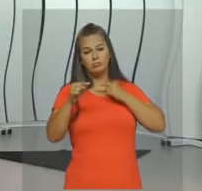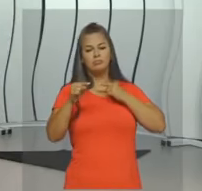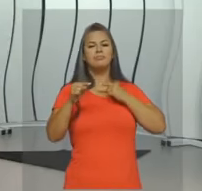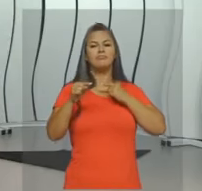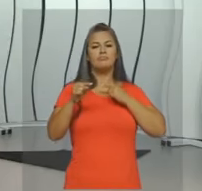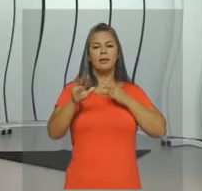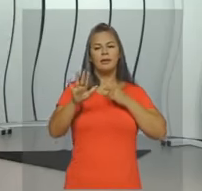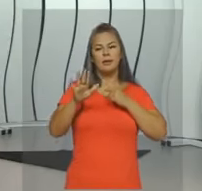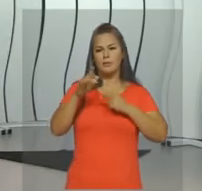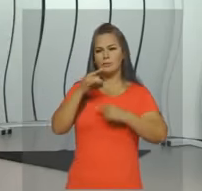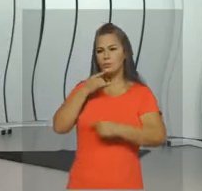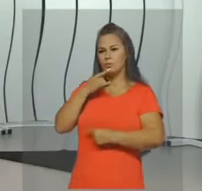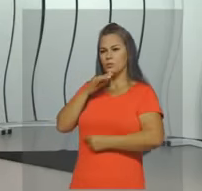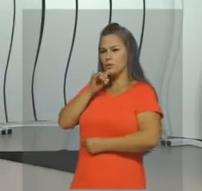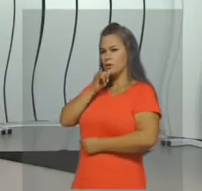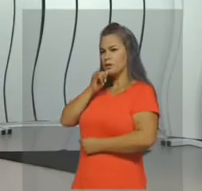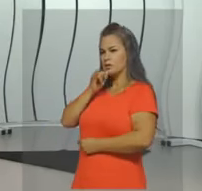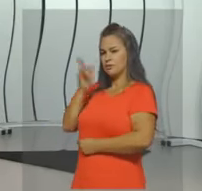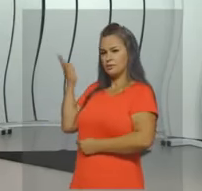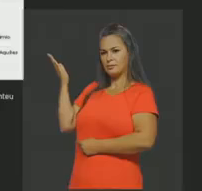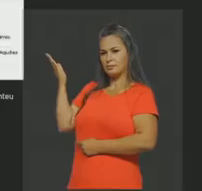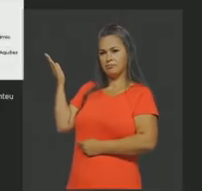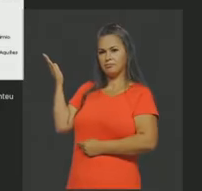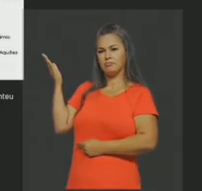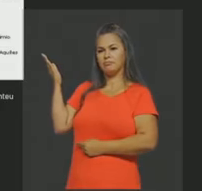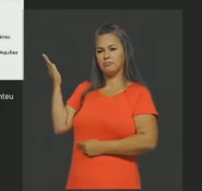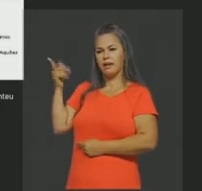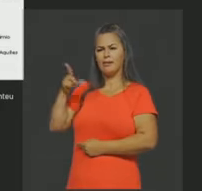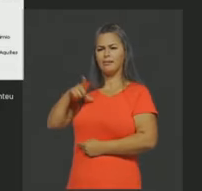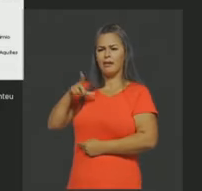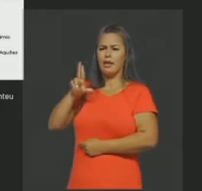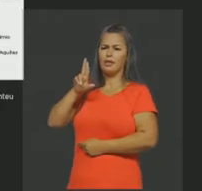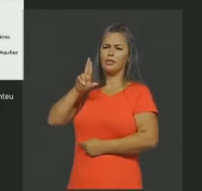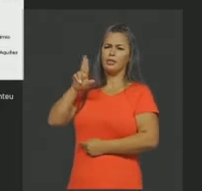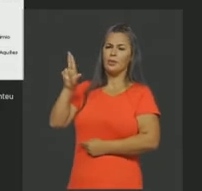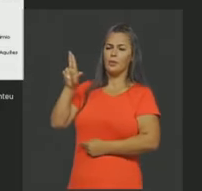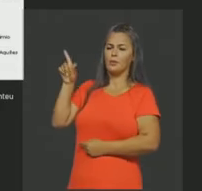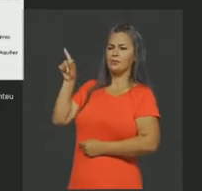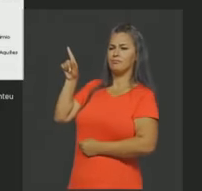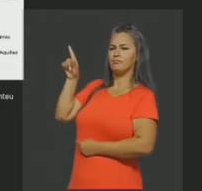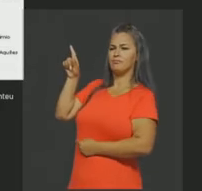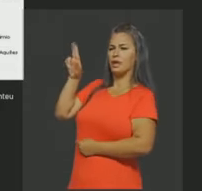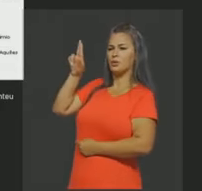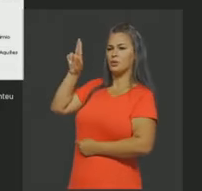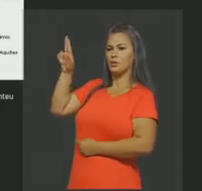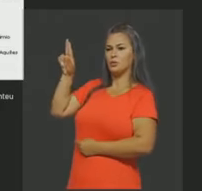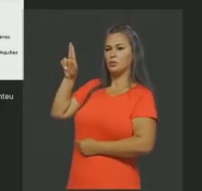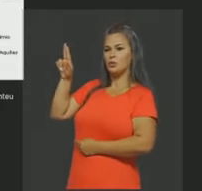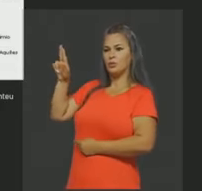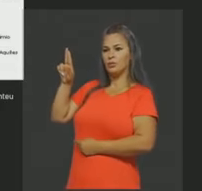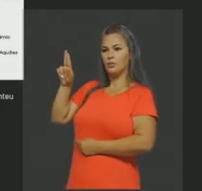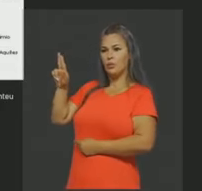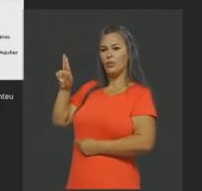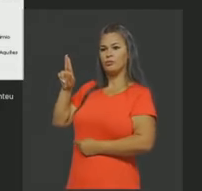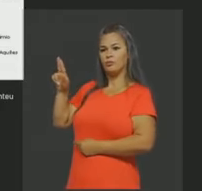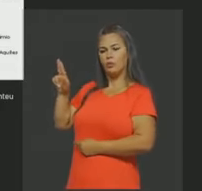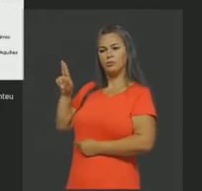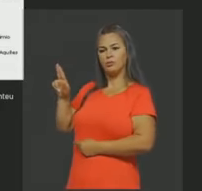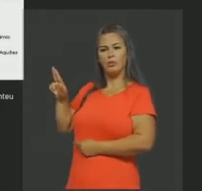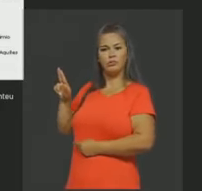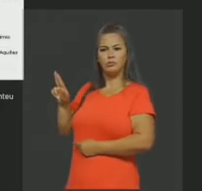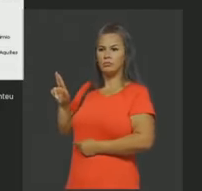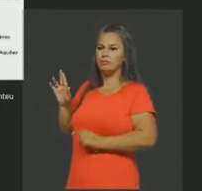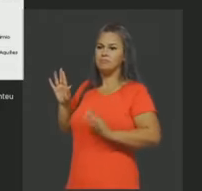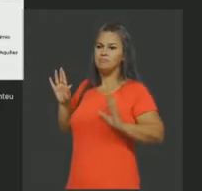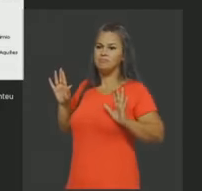Olha, aqui o deltoide, aqui no ombro, grande peitoral, reto do abdômen, tá?